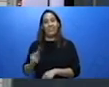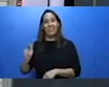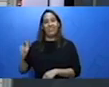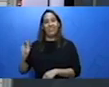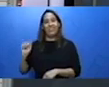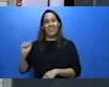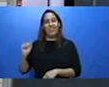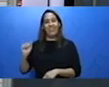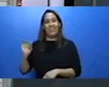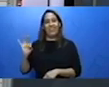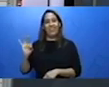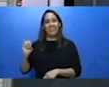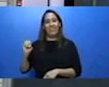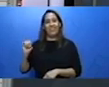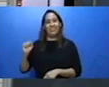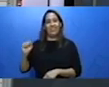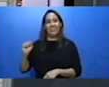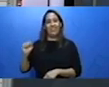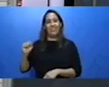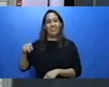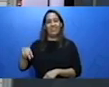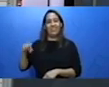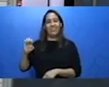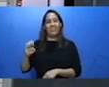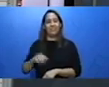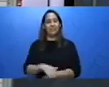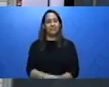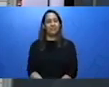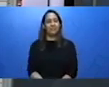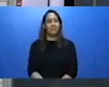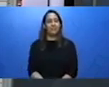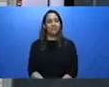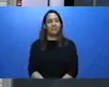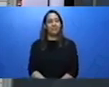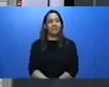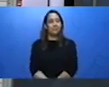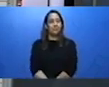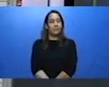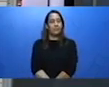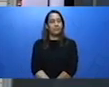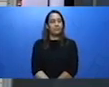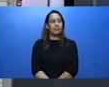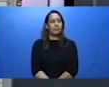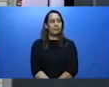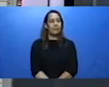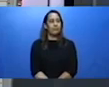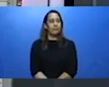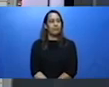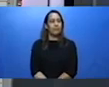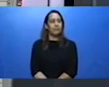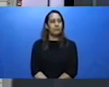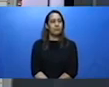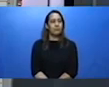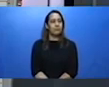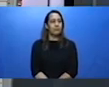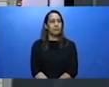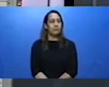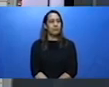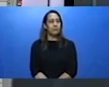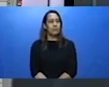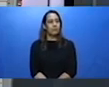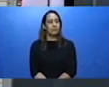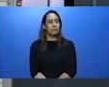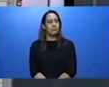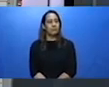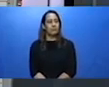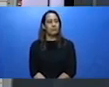bem fácil, a letra maiúscula. Só que a minúscula, algumas crianças falam que é difícil, mas eu vou te lembrar uma letra